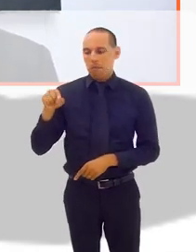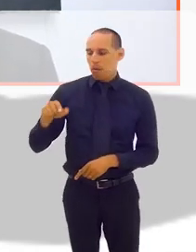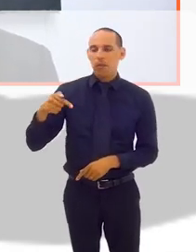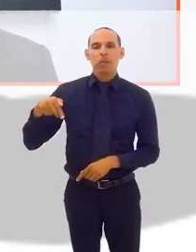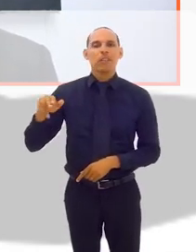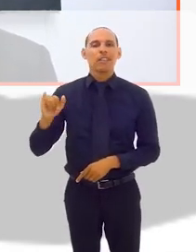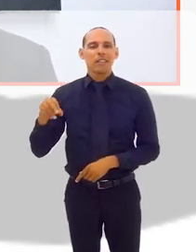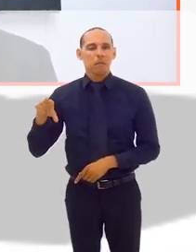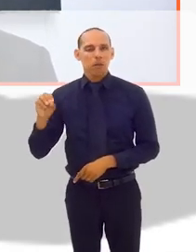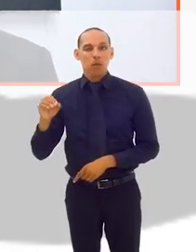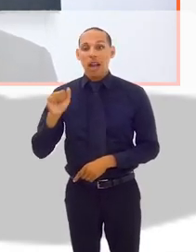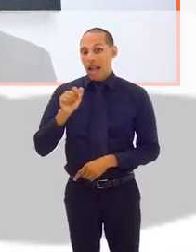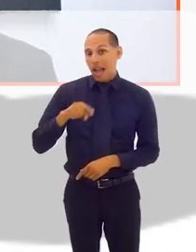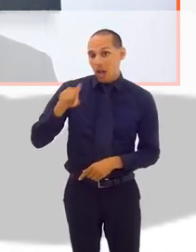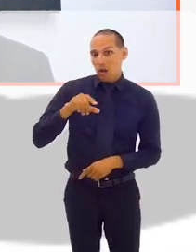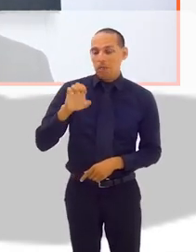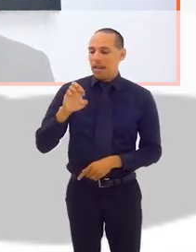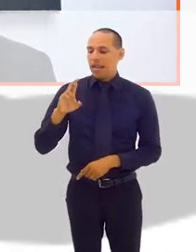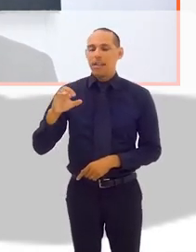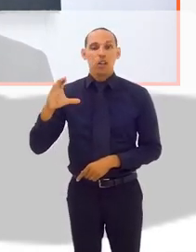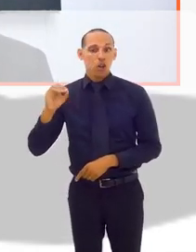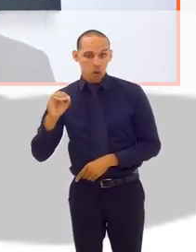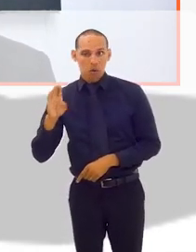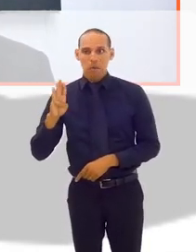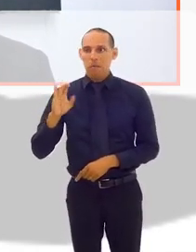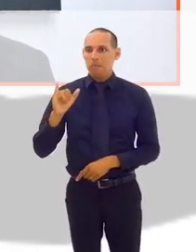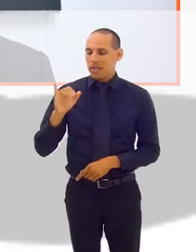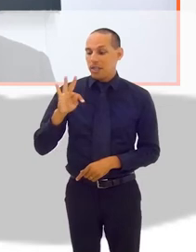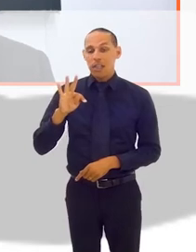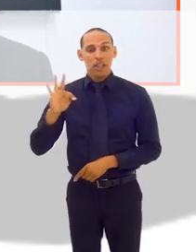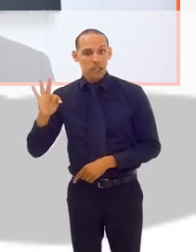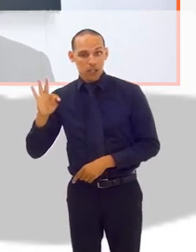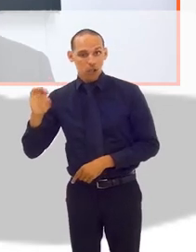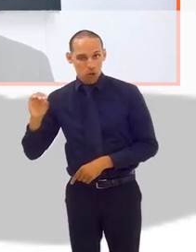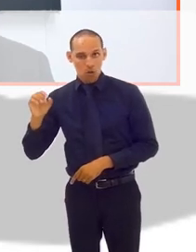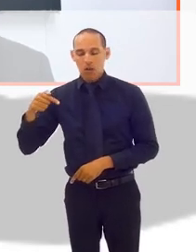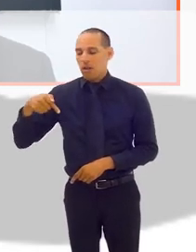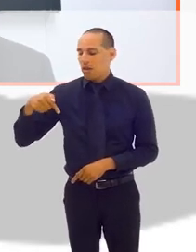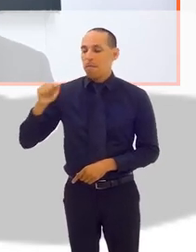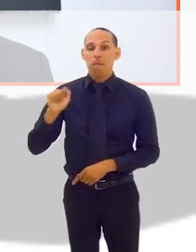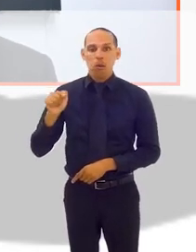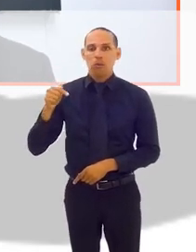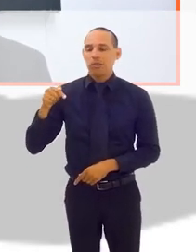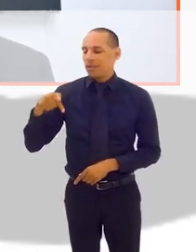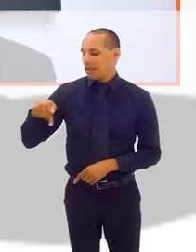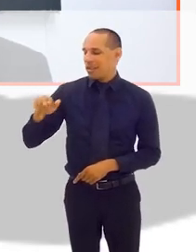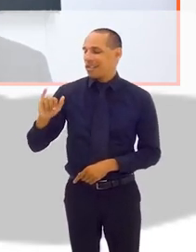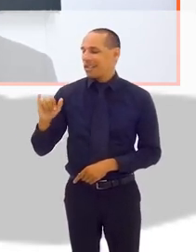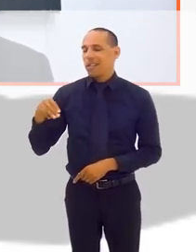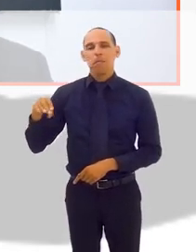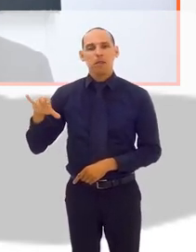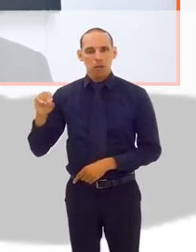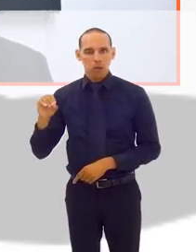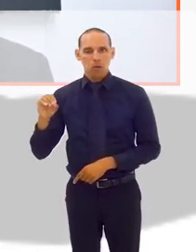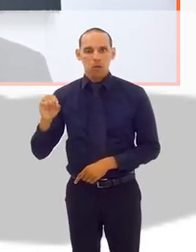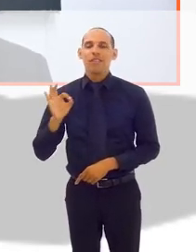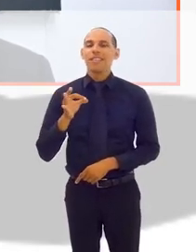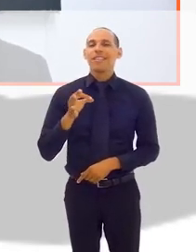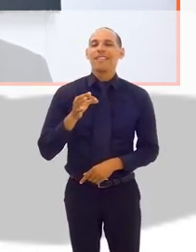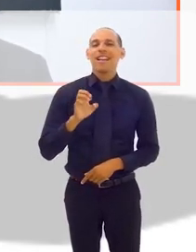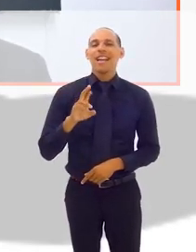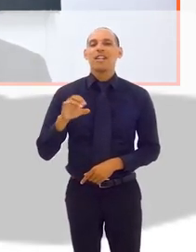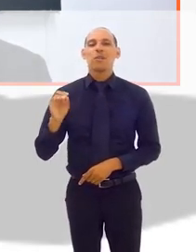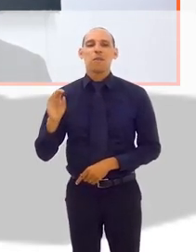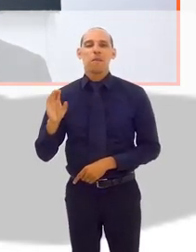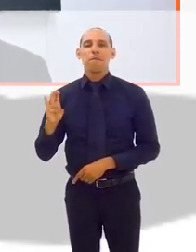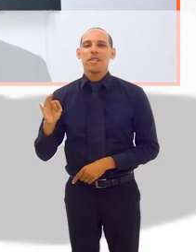ericobito.químico. Arroba Érico Bito, Érico com C, Bito com dois T's, ponto químico. Ponto